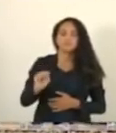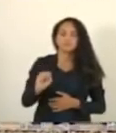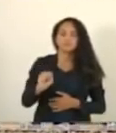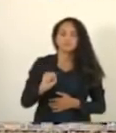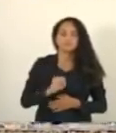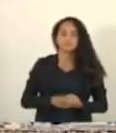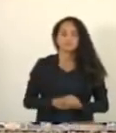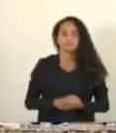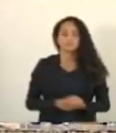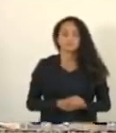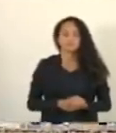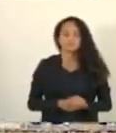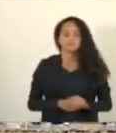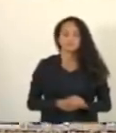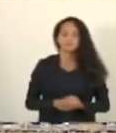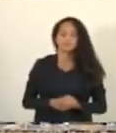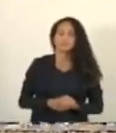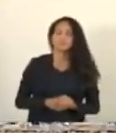Uhum.